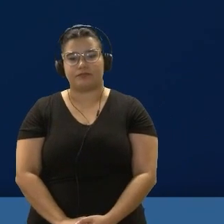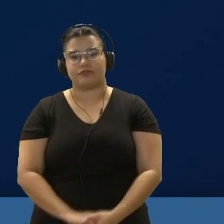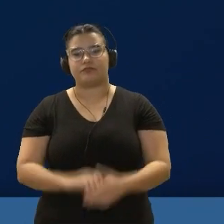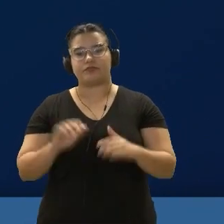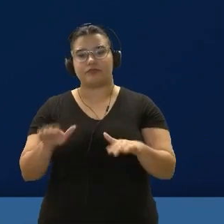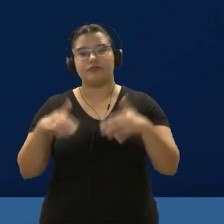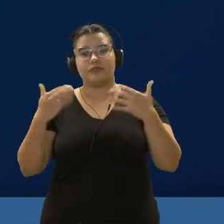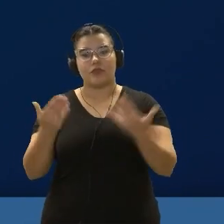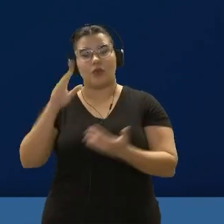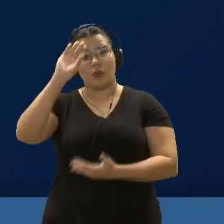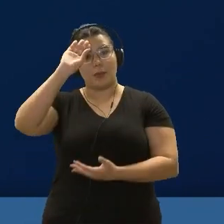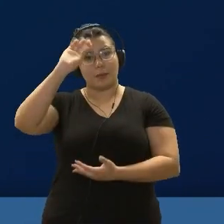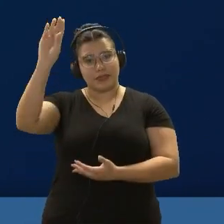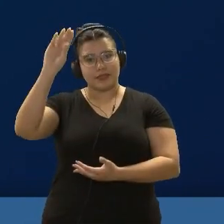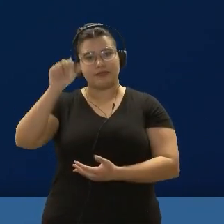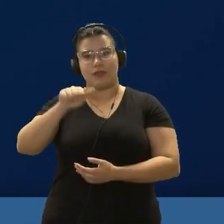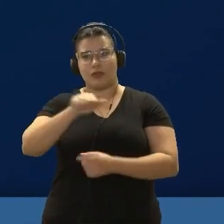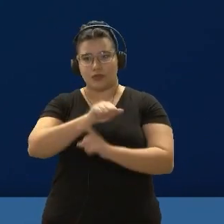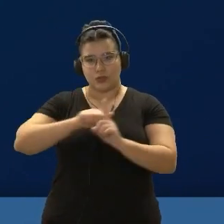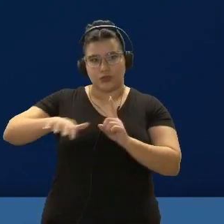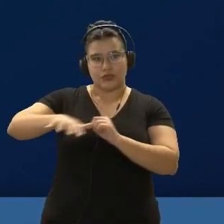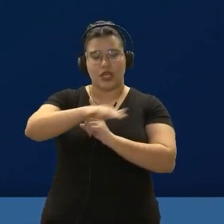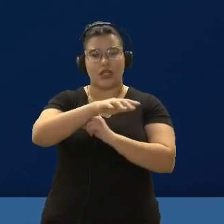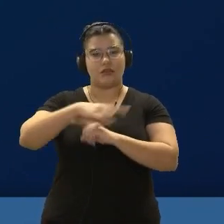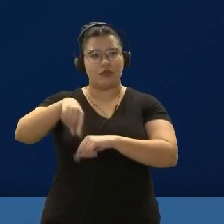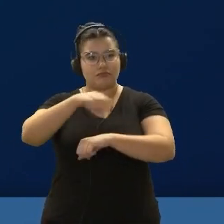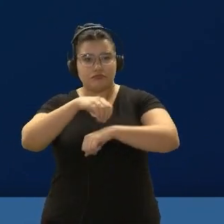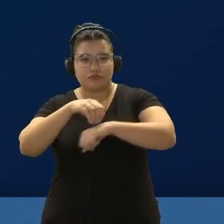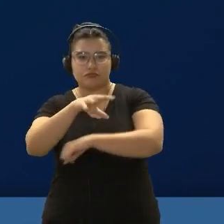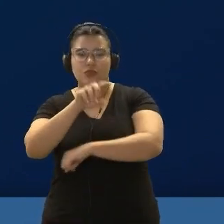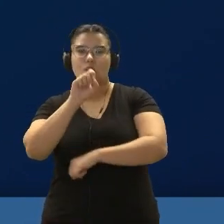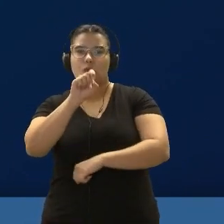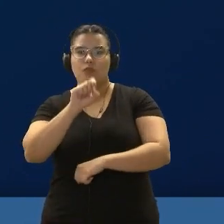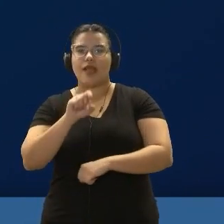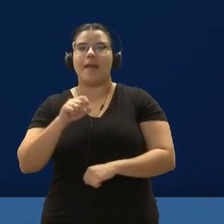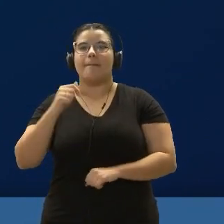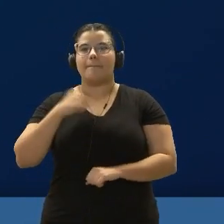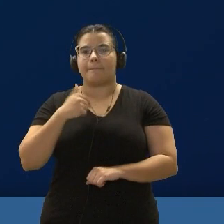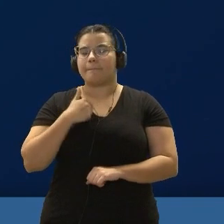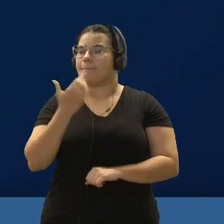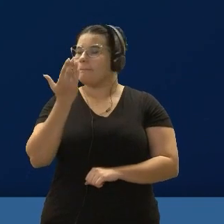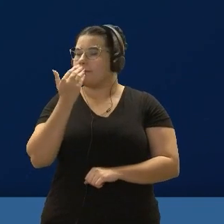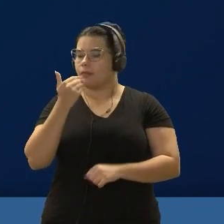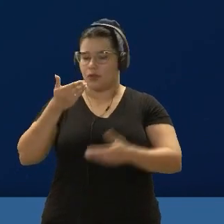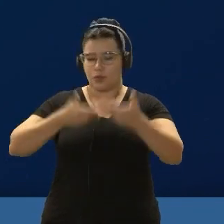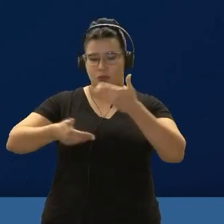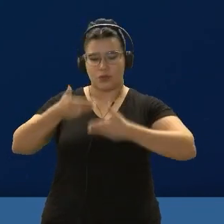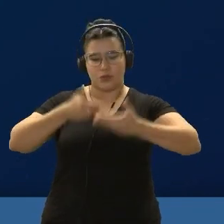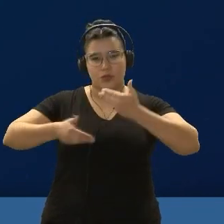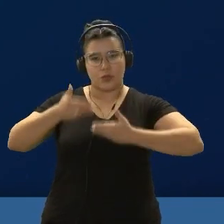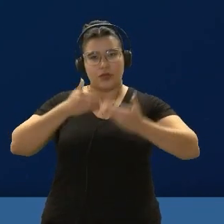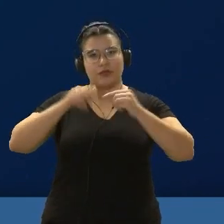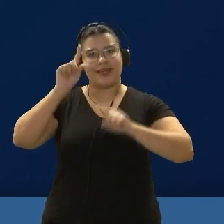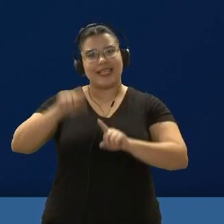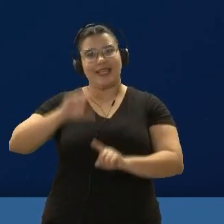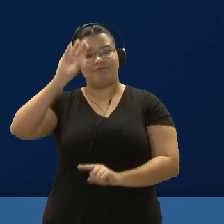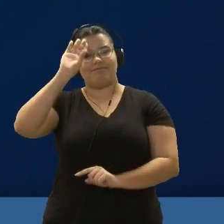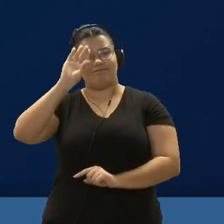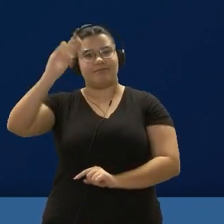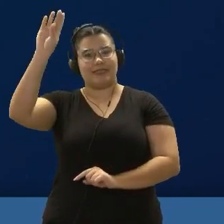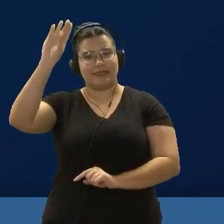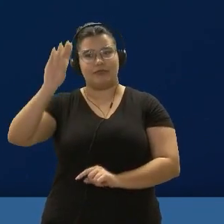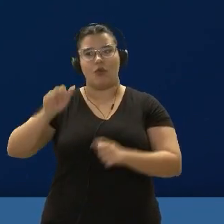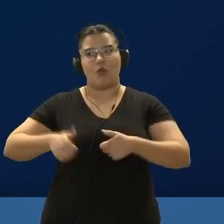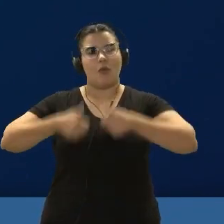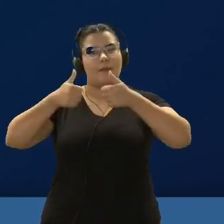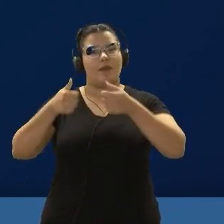Então, as principais sociedades recomendam que o uso de dietas com baixo índice glicêmico seja a estratégia primária para o